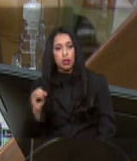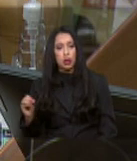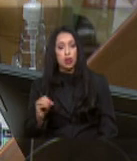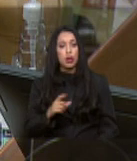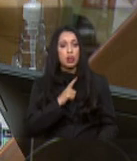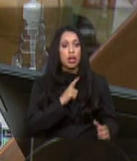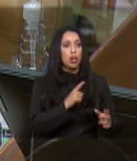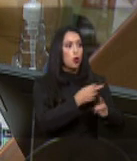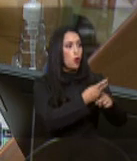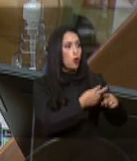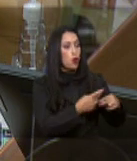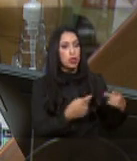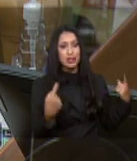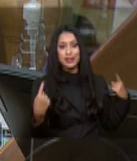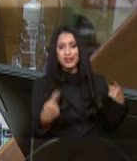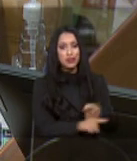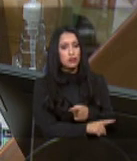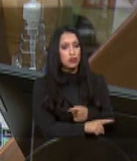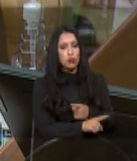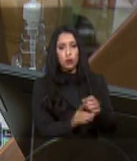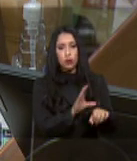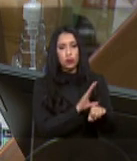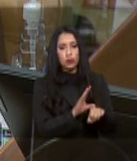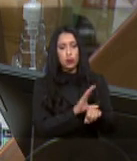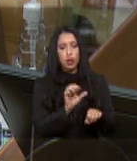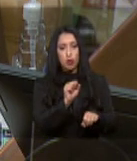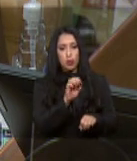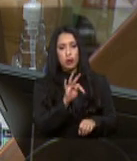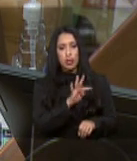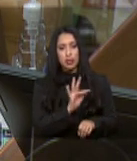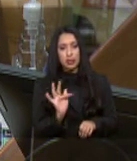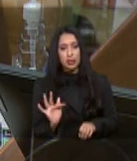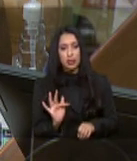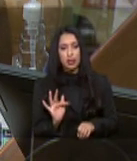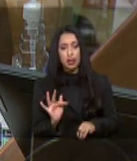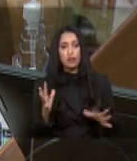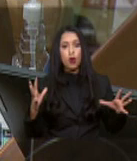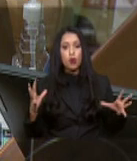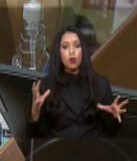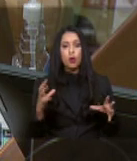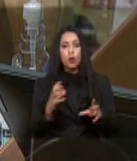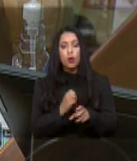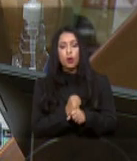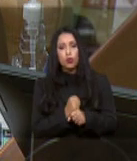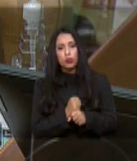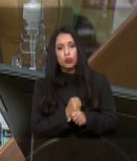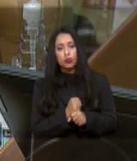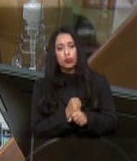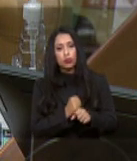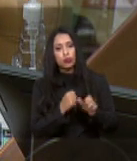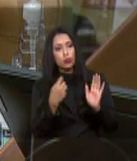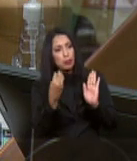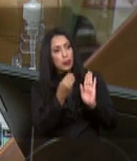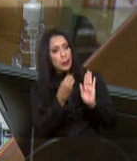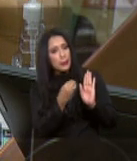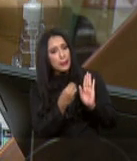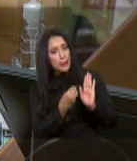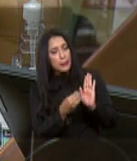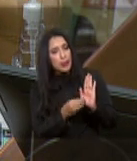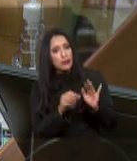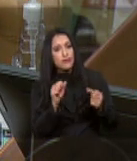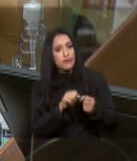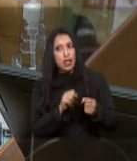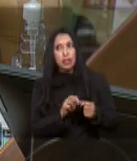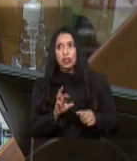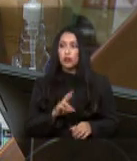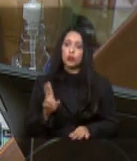estado de coisas inconstitucionais pelo Supremo Tribunal Federal por um conjunto de medidas que foram sendo ou tomadas ou deixadas de